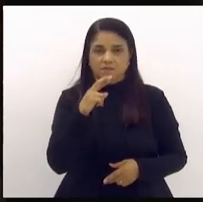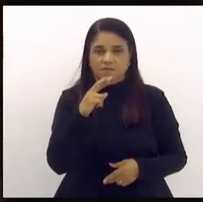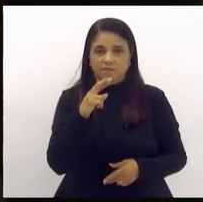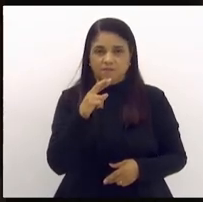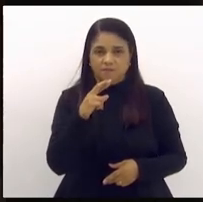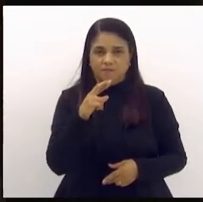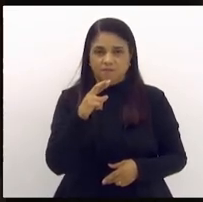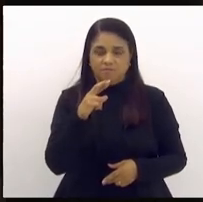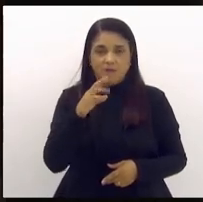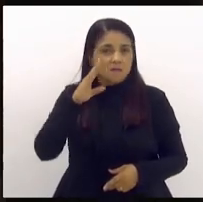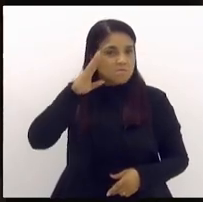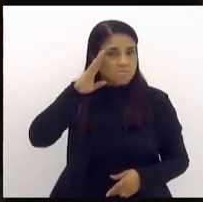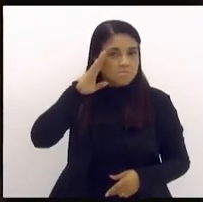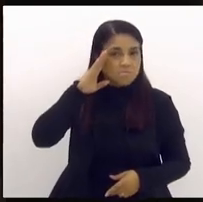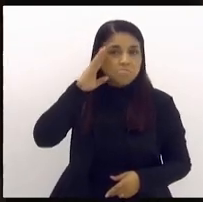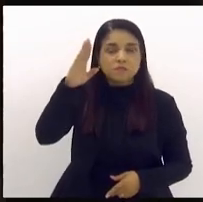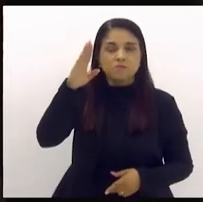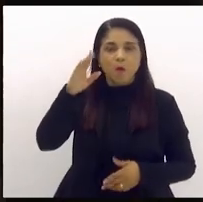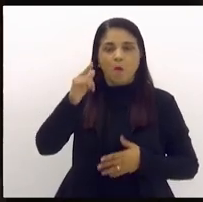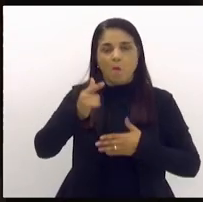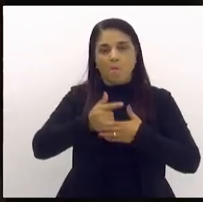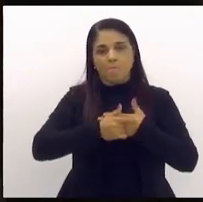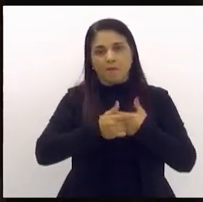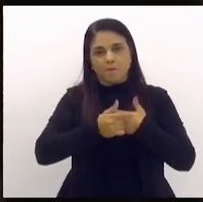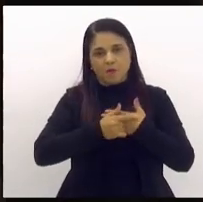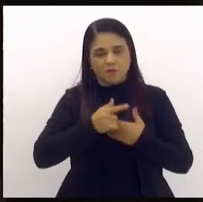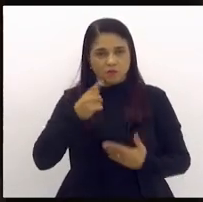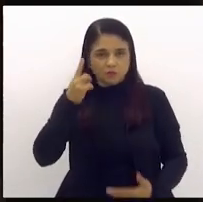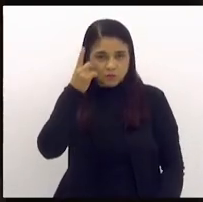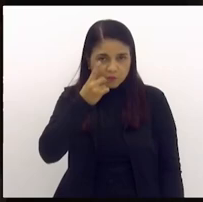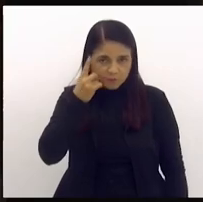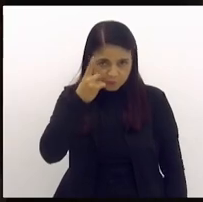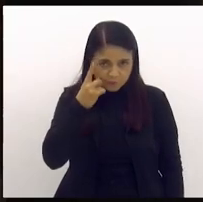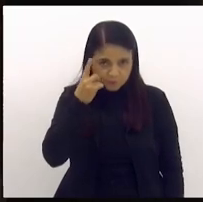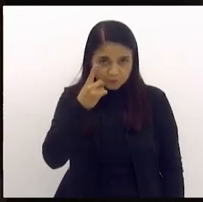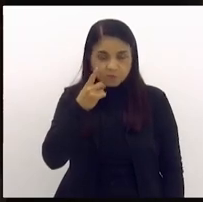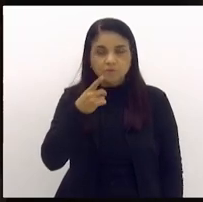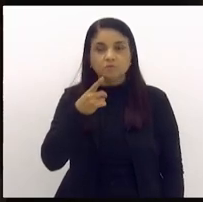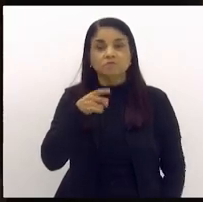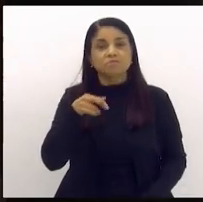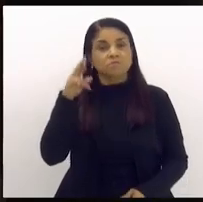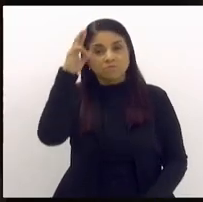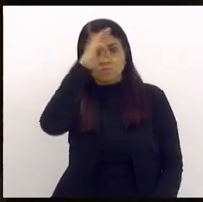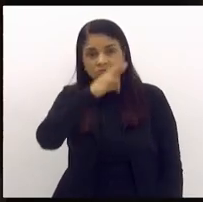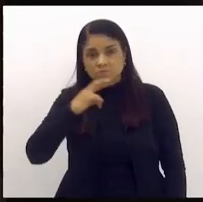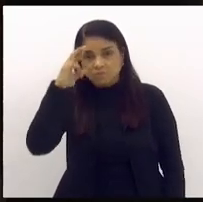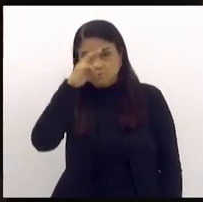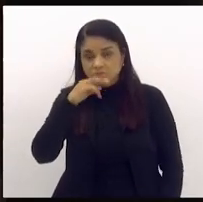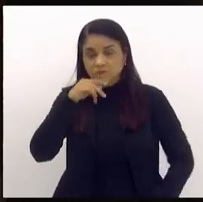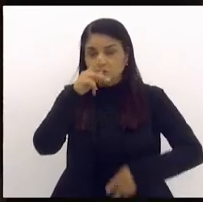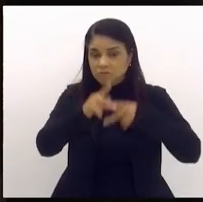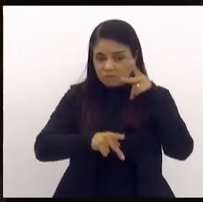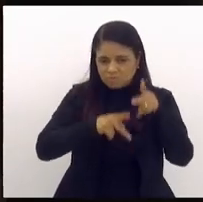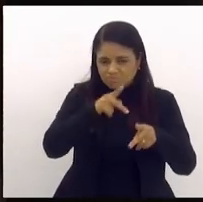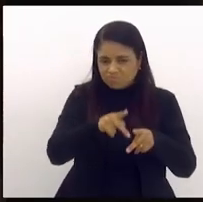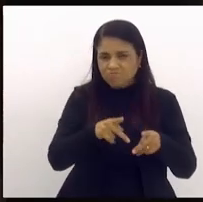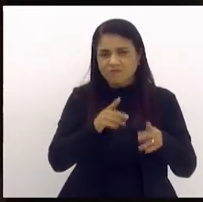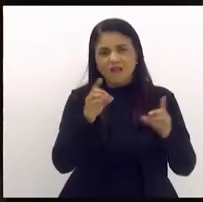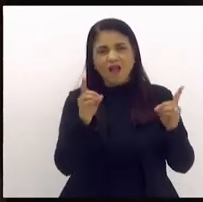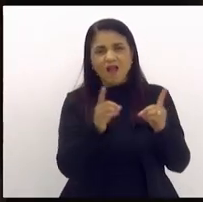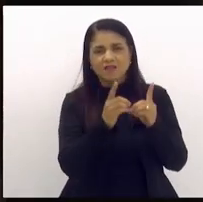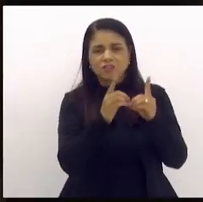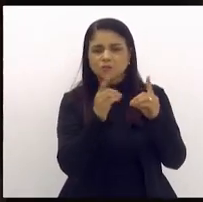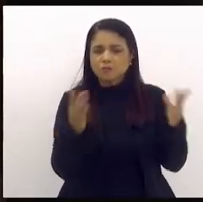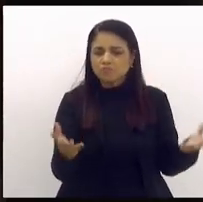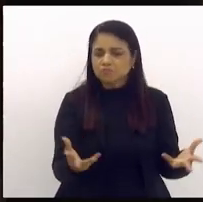maior e principal prerrogativa de um parlamentar. Afinal de contas, quando se fiscaliza, o povo tem um atendimento de excelência, o dinheiro retorna